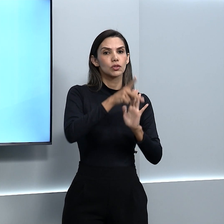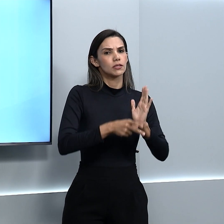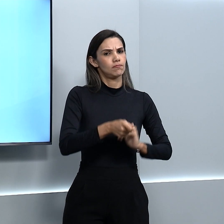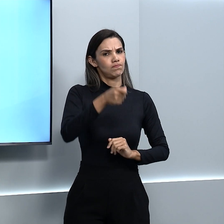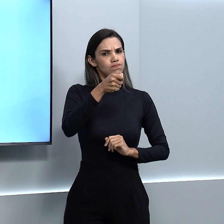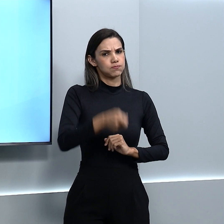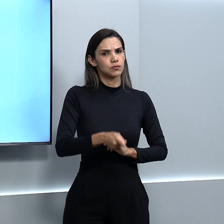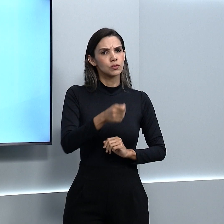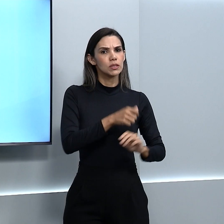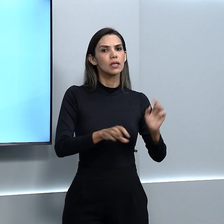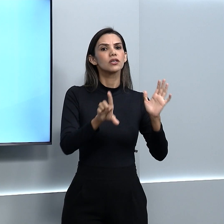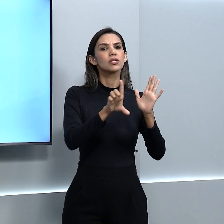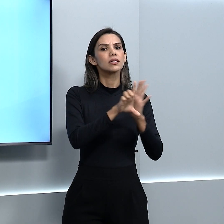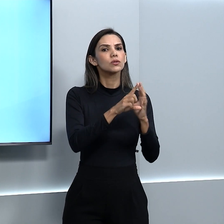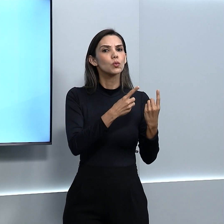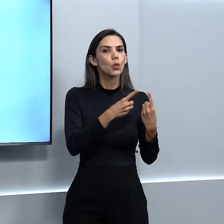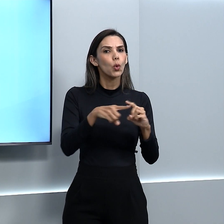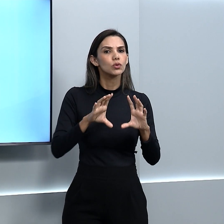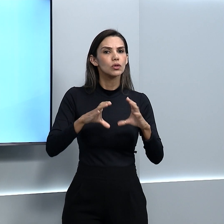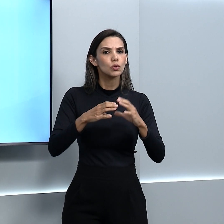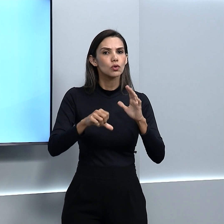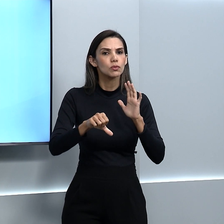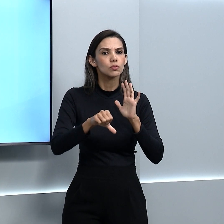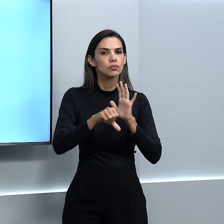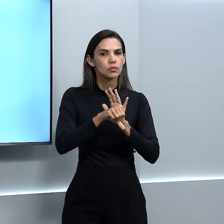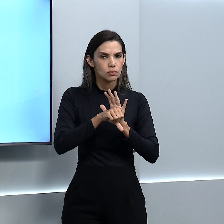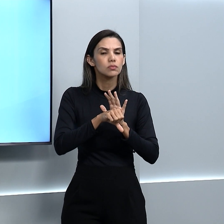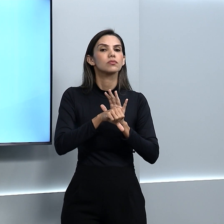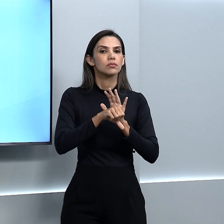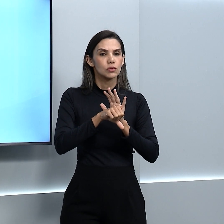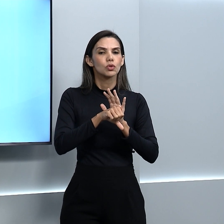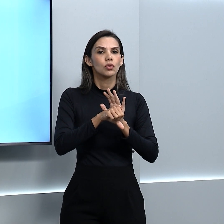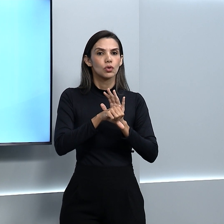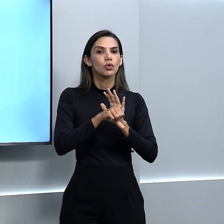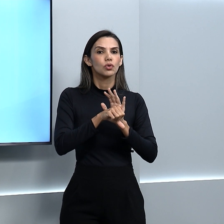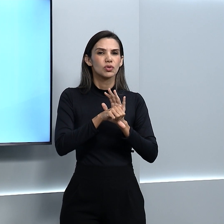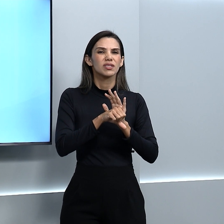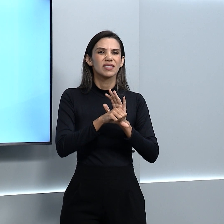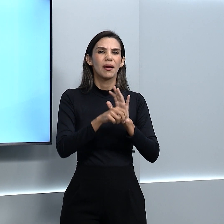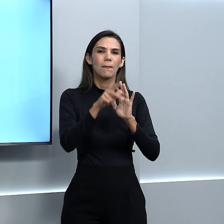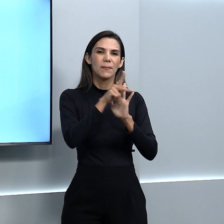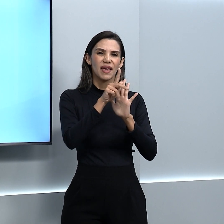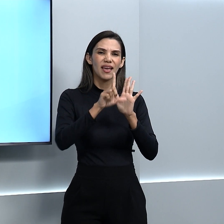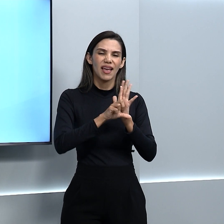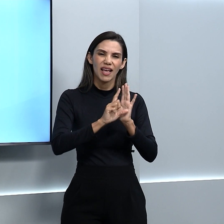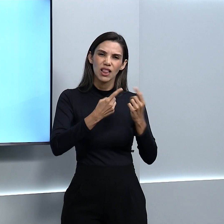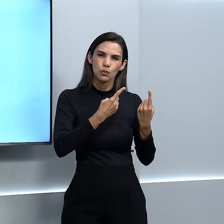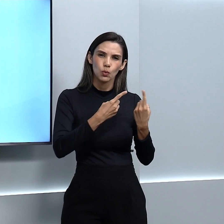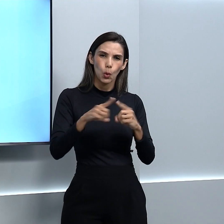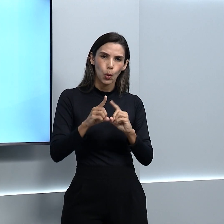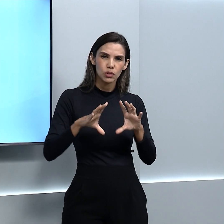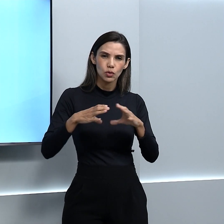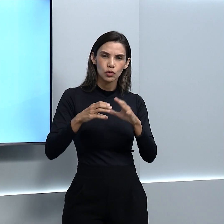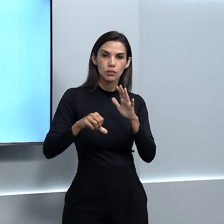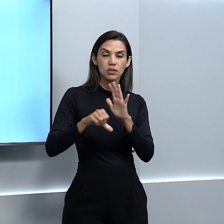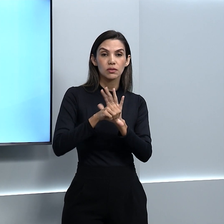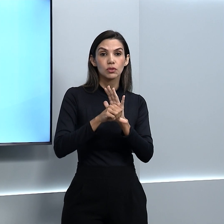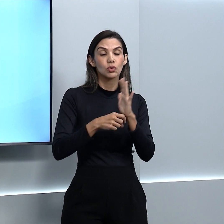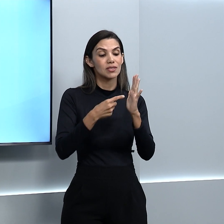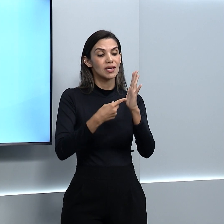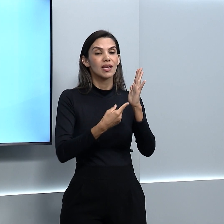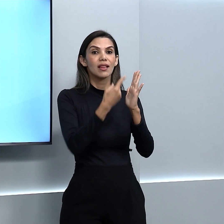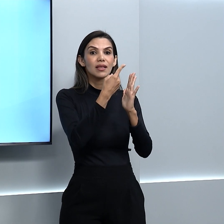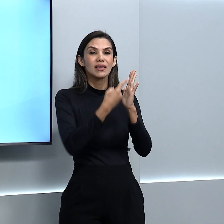a legislação contra organizações criminosas, conhecido como PL Antifacção. O texto passou por